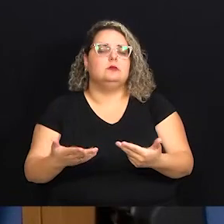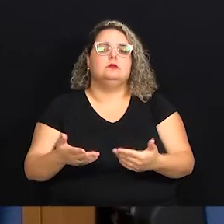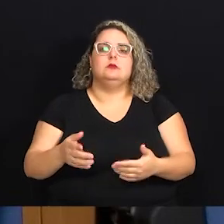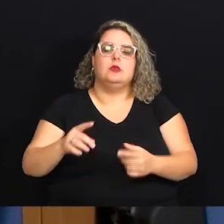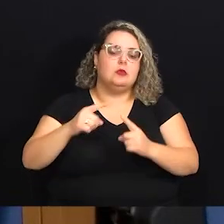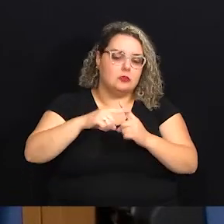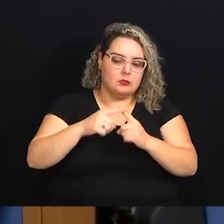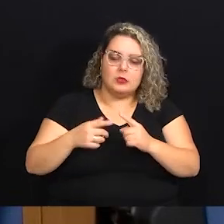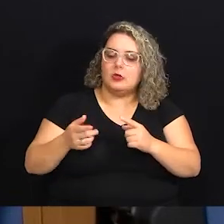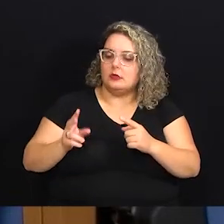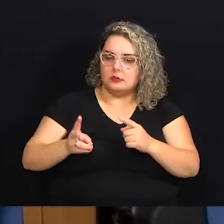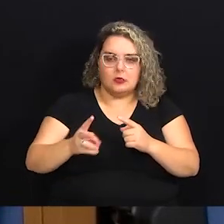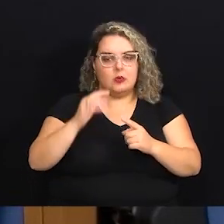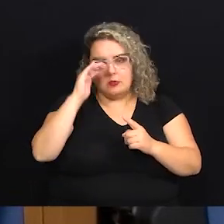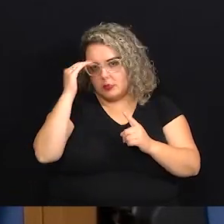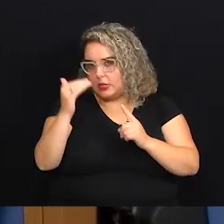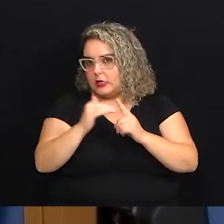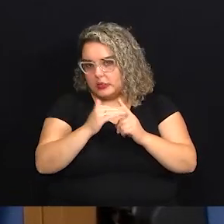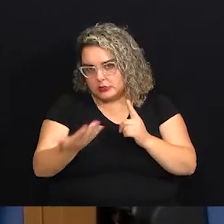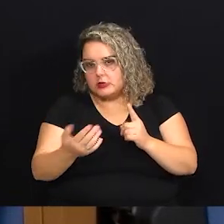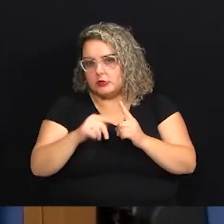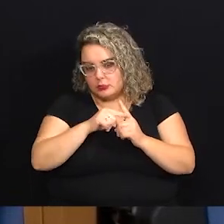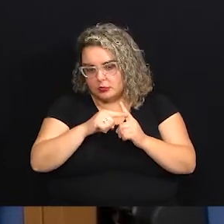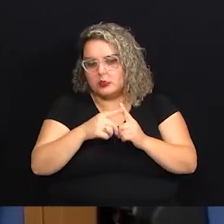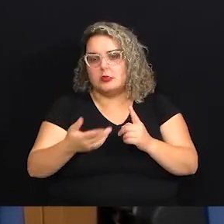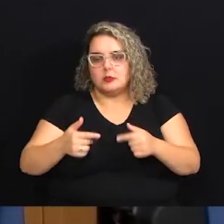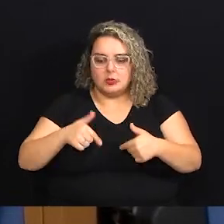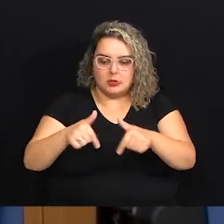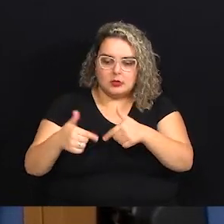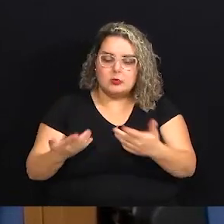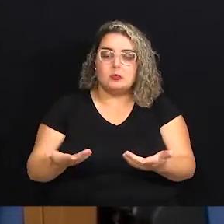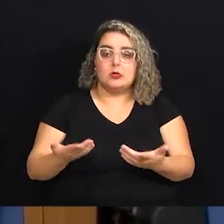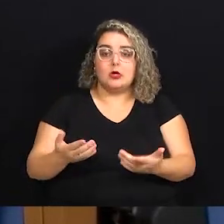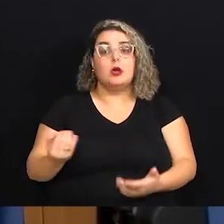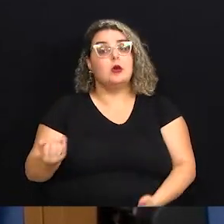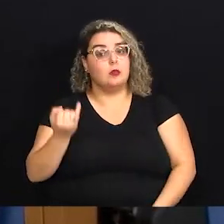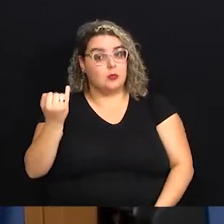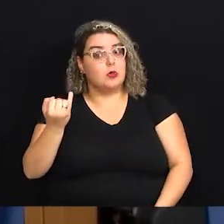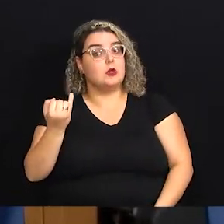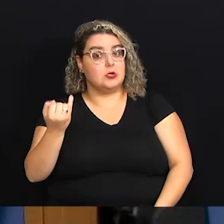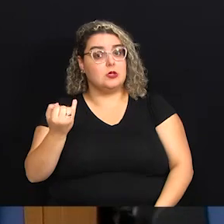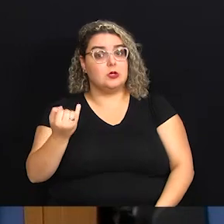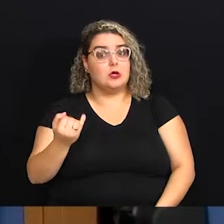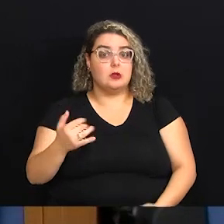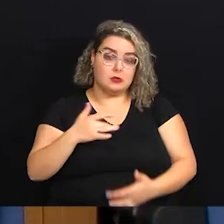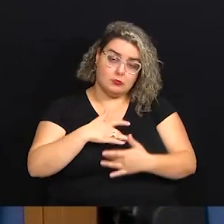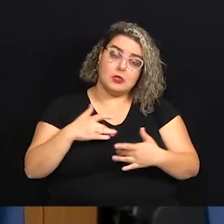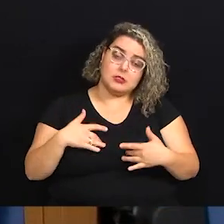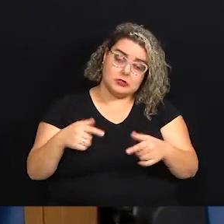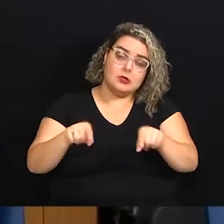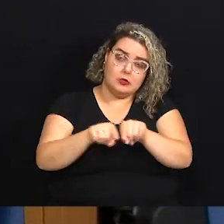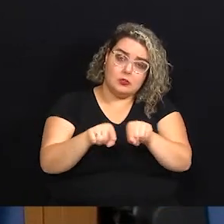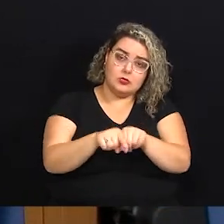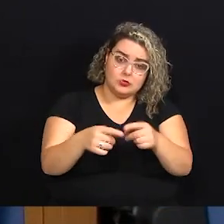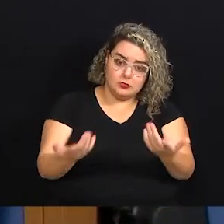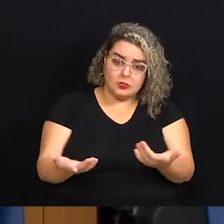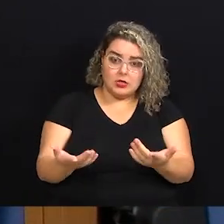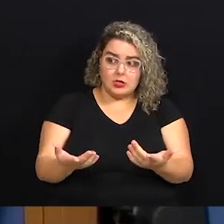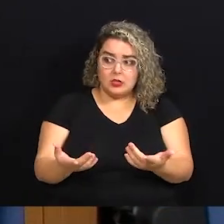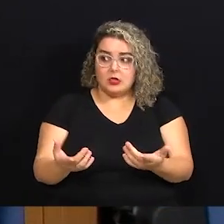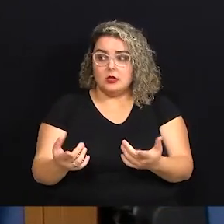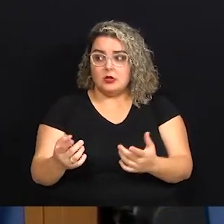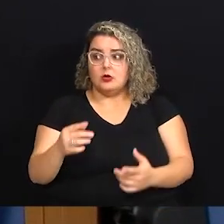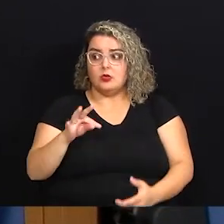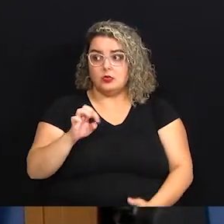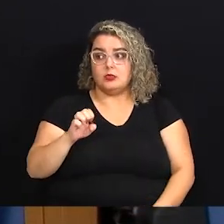temperatura X e vai trabalhando para poder atender, certo? Então, é importante que você mantenha até uma questão de saúde, né, em casa,